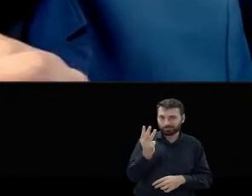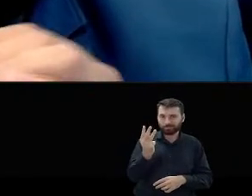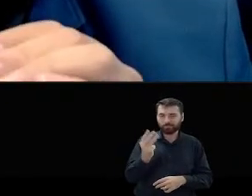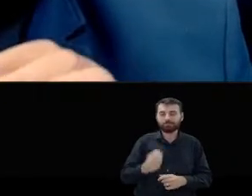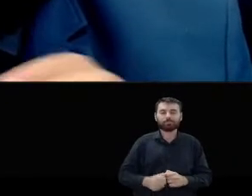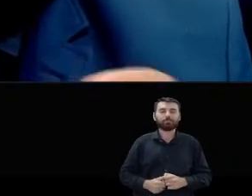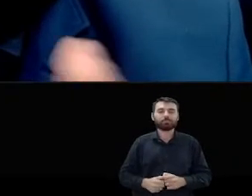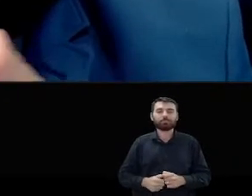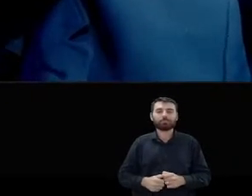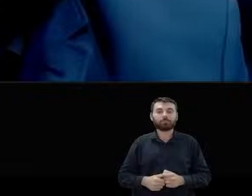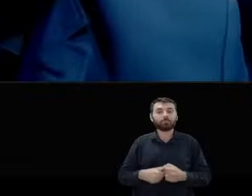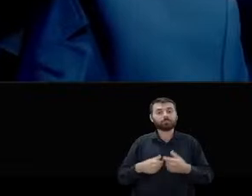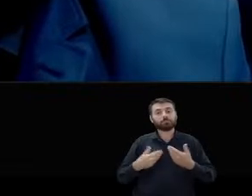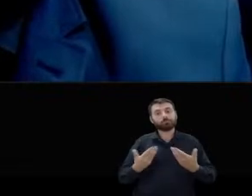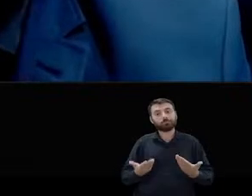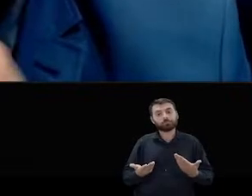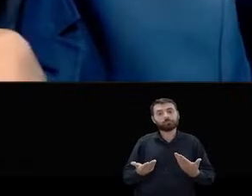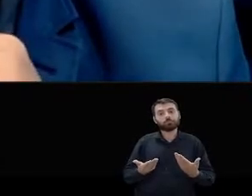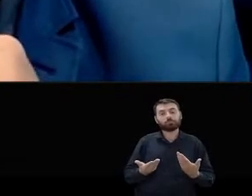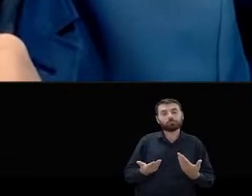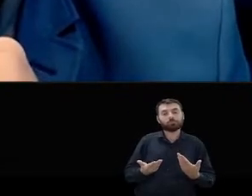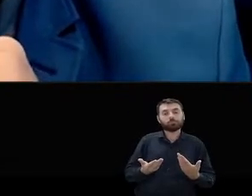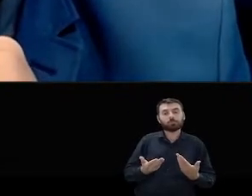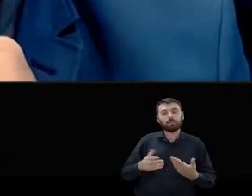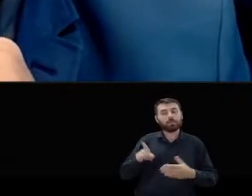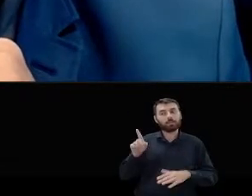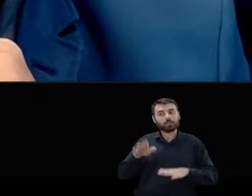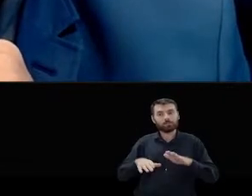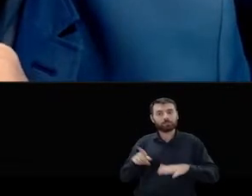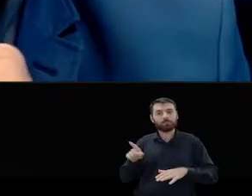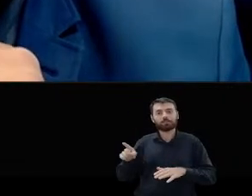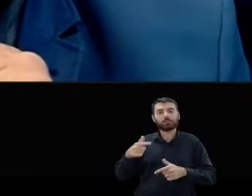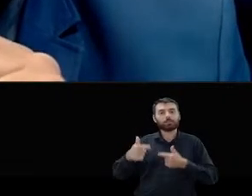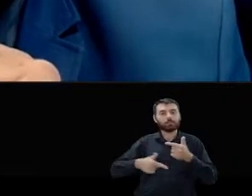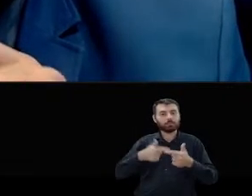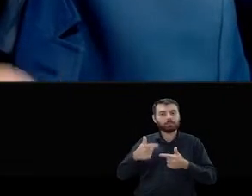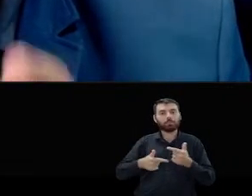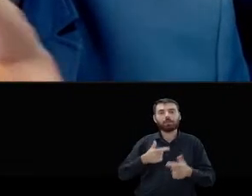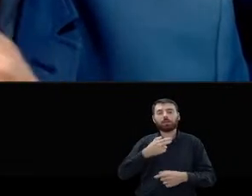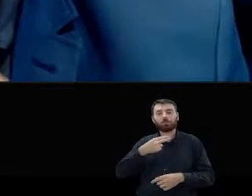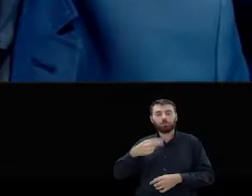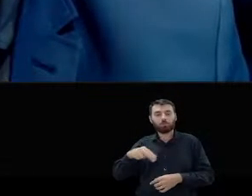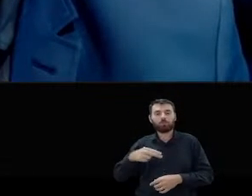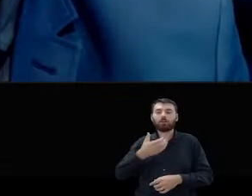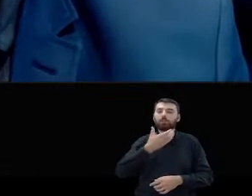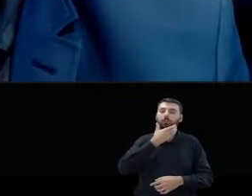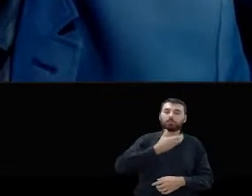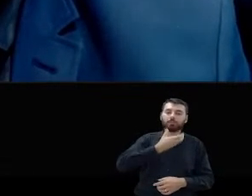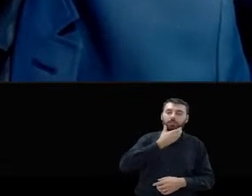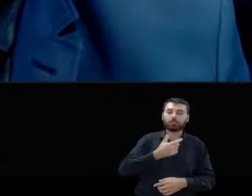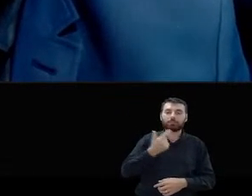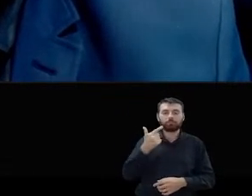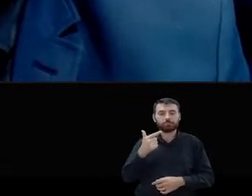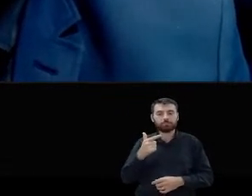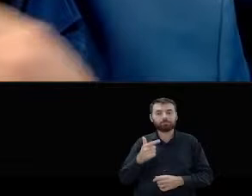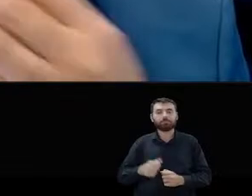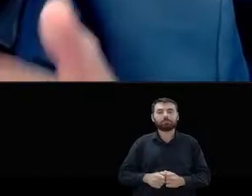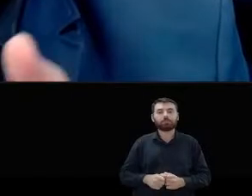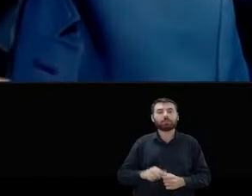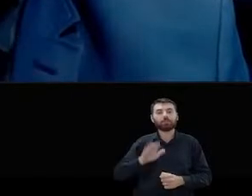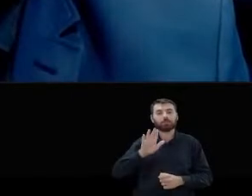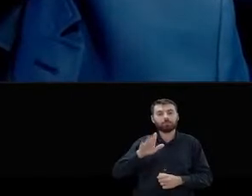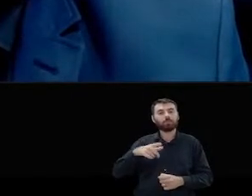último ano ali do contrato ela não tenha trabalhado no fim do ano, né, em novembro e dezembro, quando seria do recebimento, mas trabalhou de